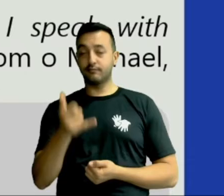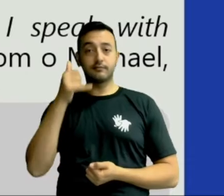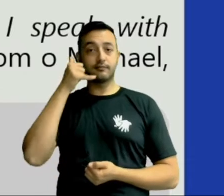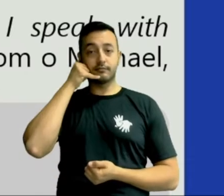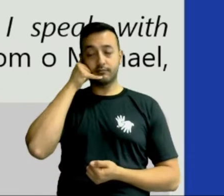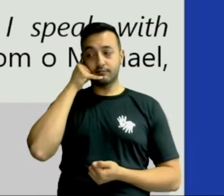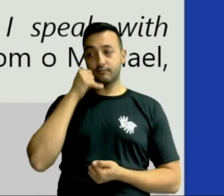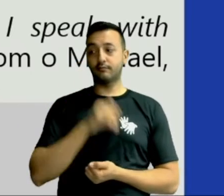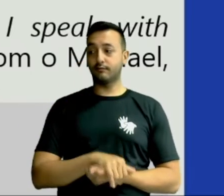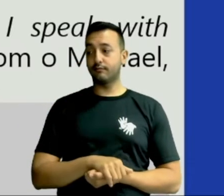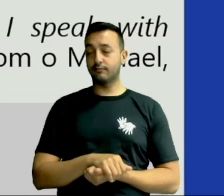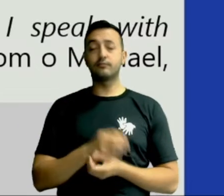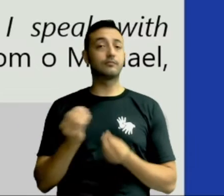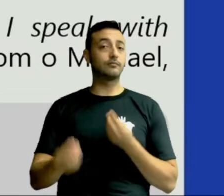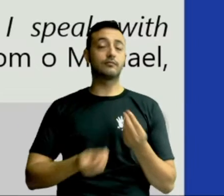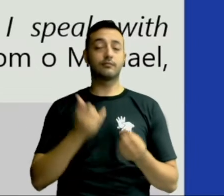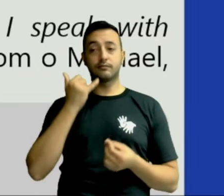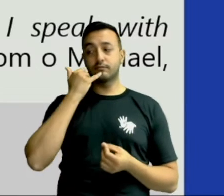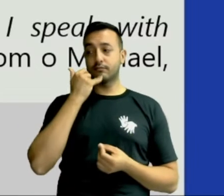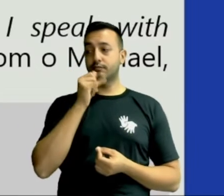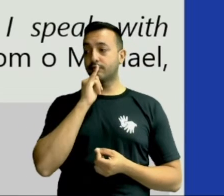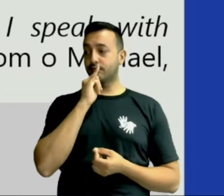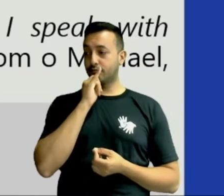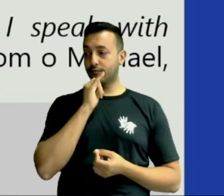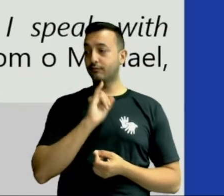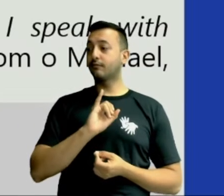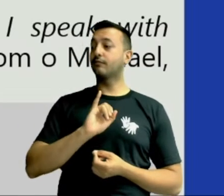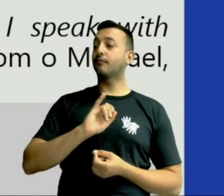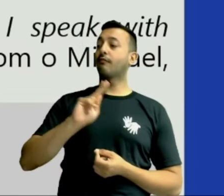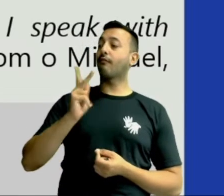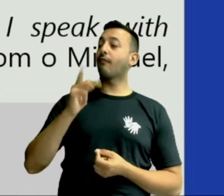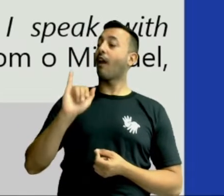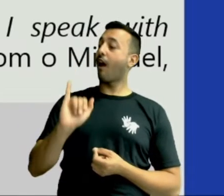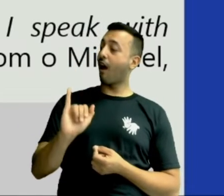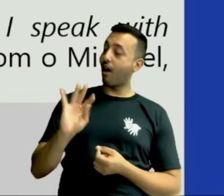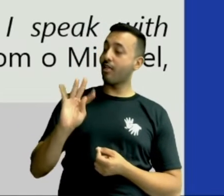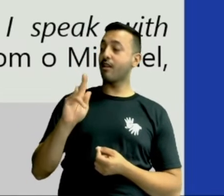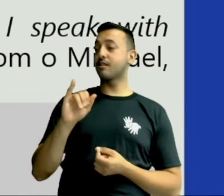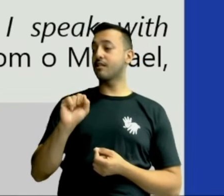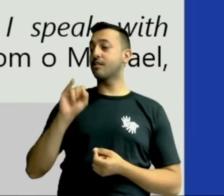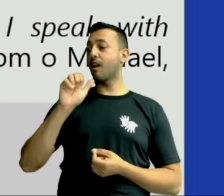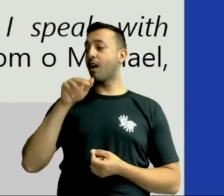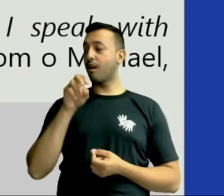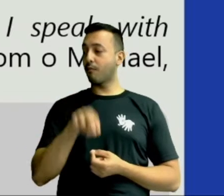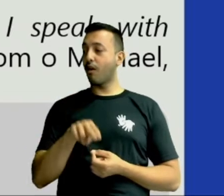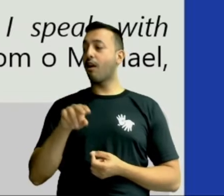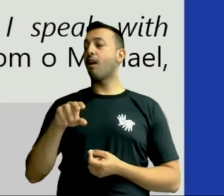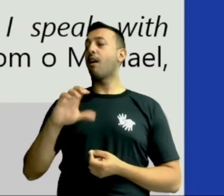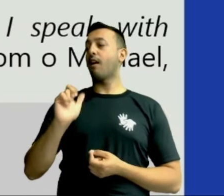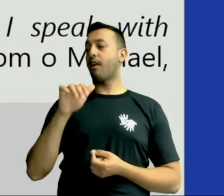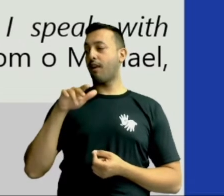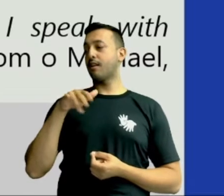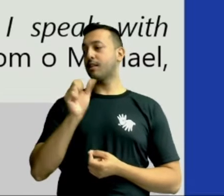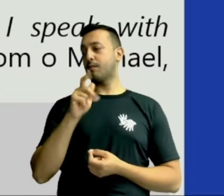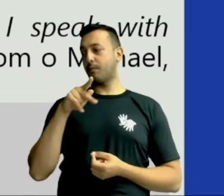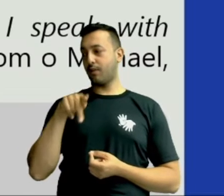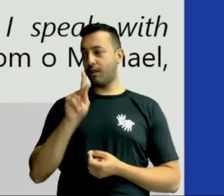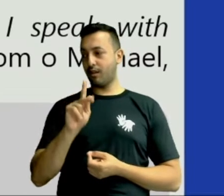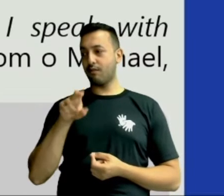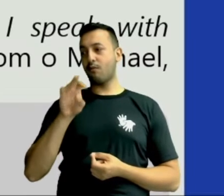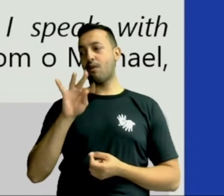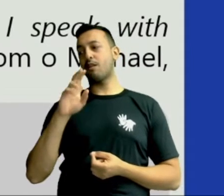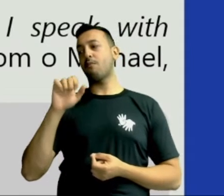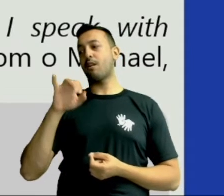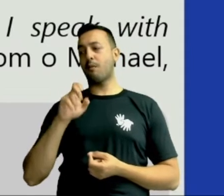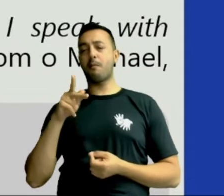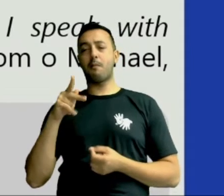telefone aí como é que eu falo exemplo ai necessário que nós ficou esse Maicon eles